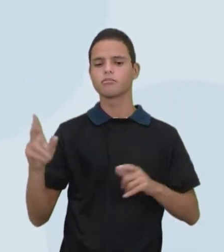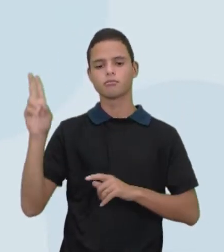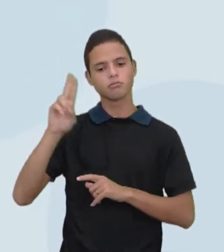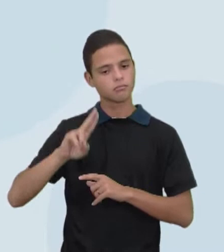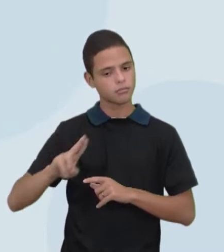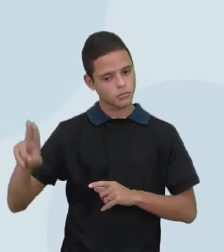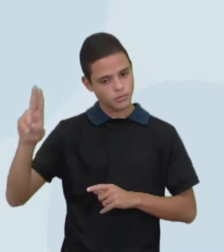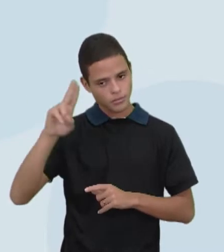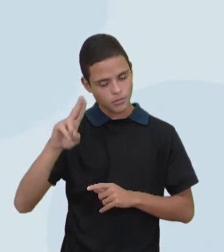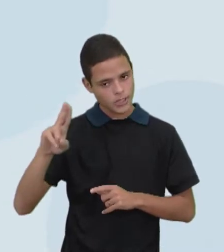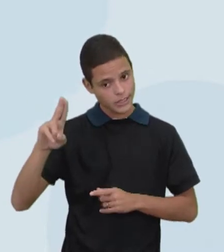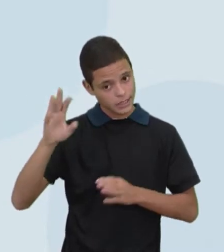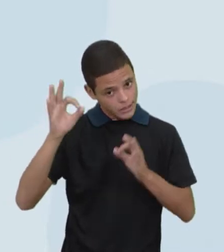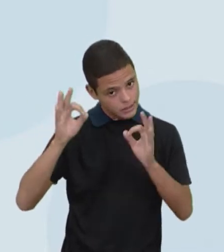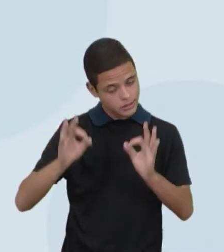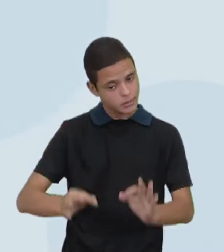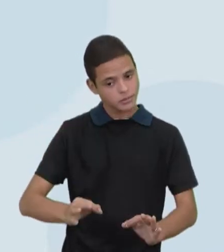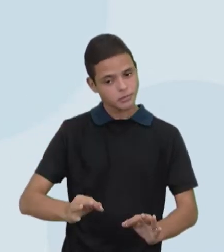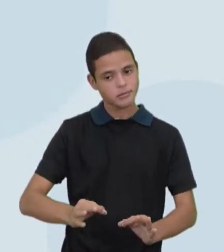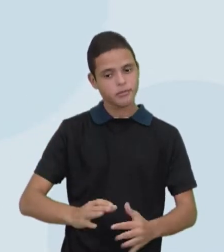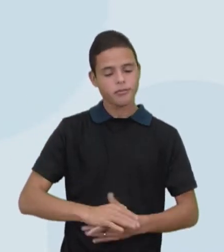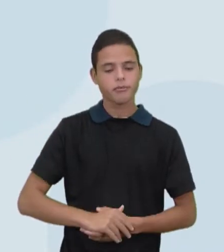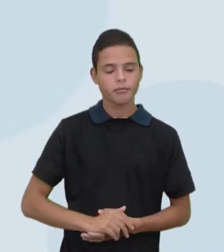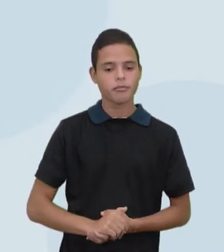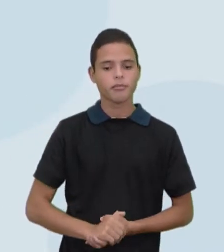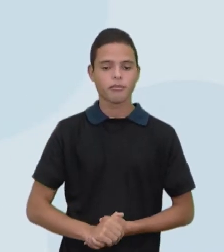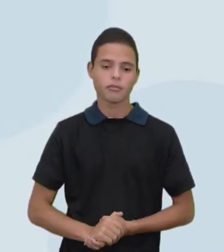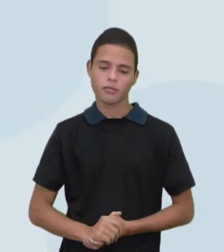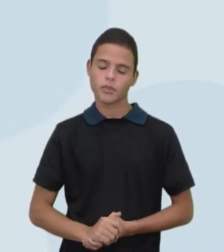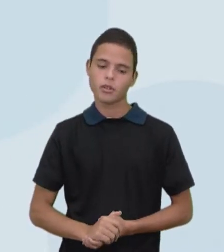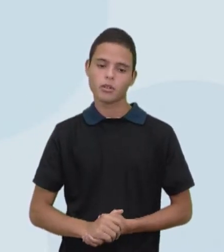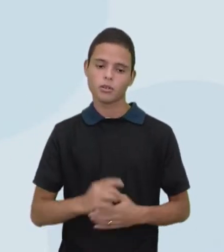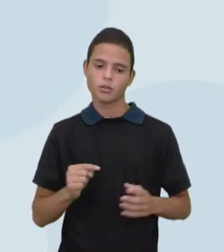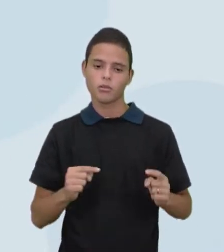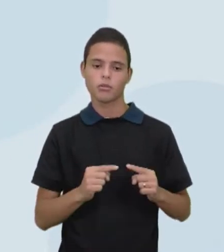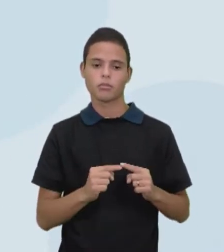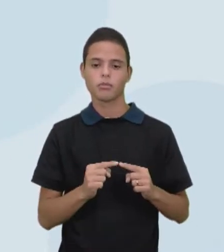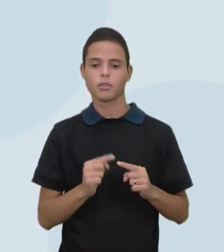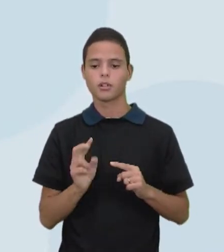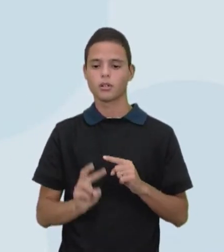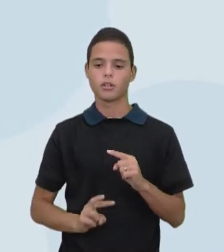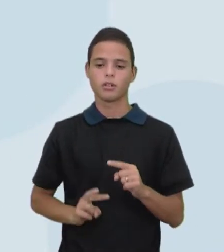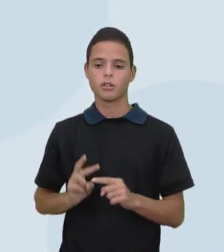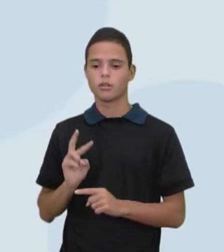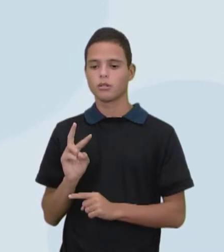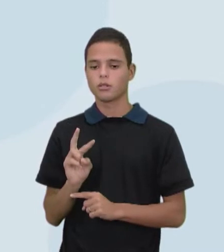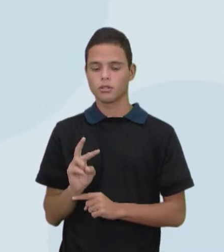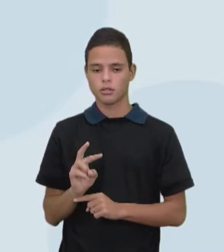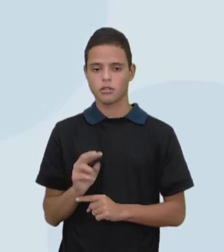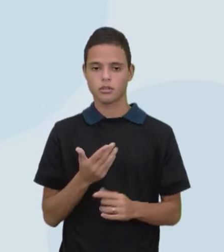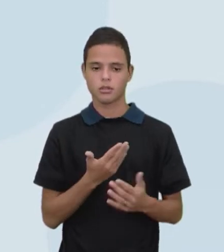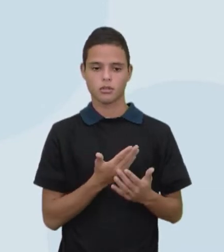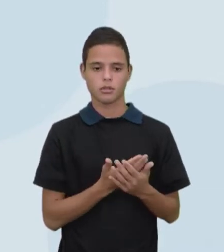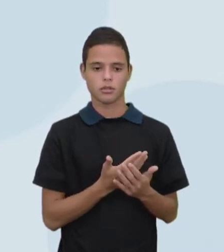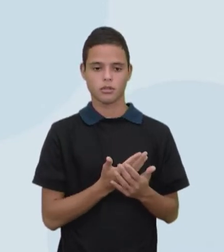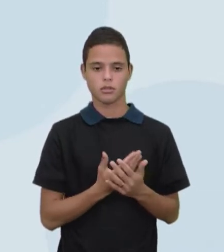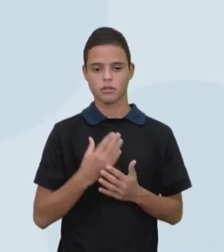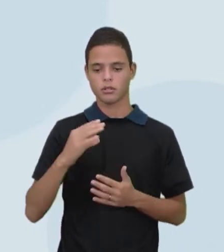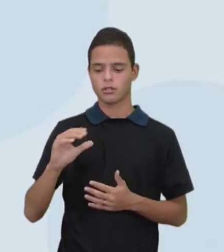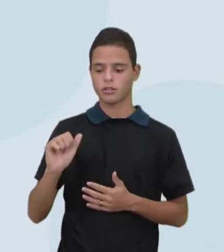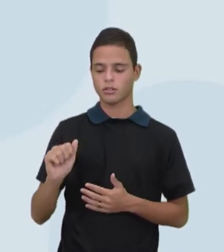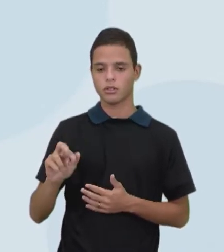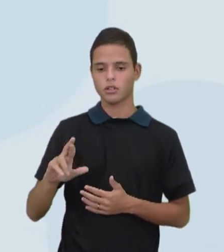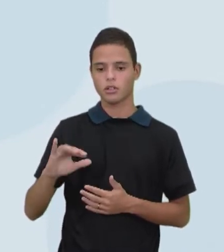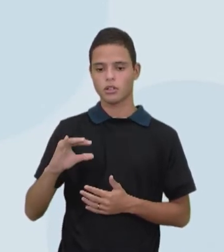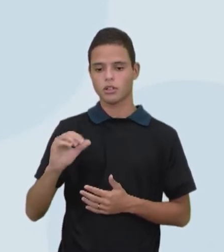forma consciente, né, é considerado sustentável. Bom, os estudos aí do Carequese, né,